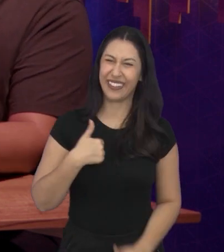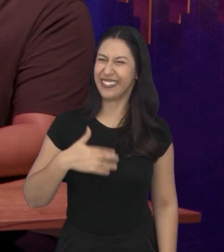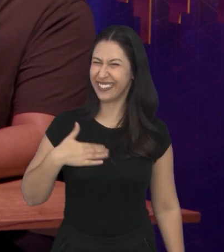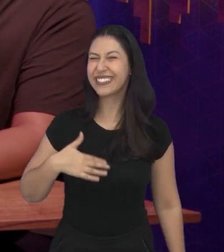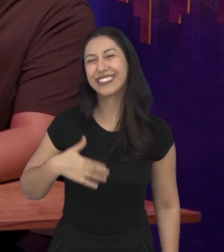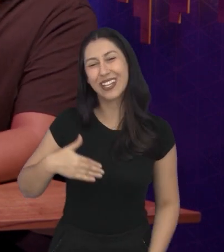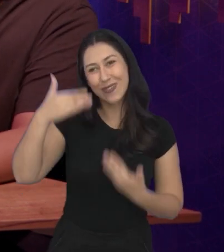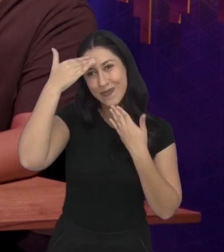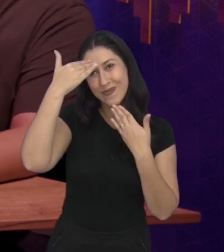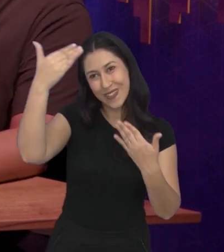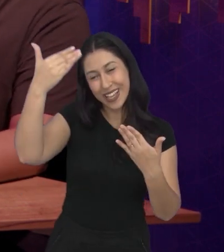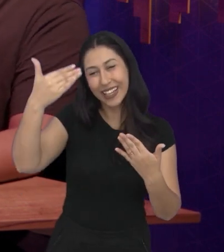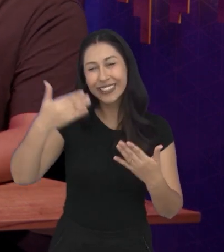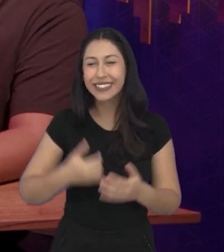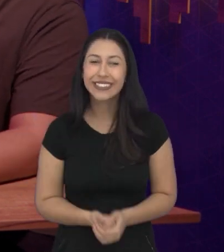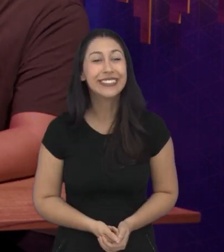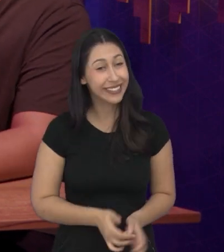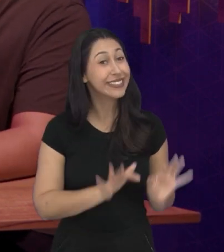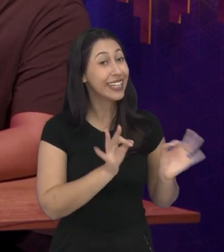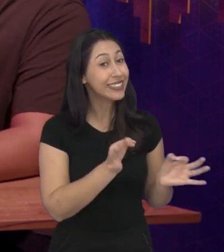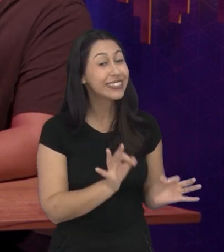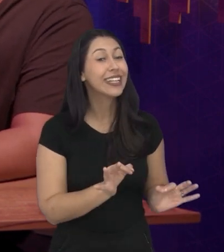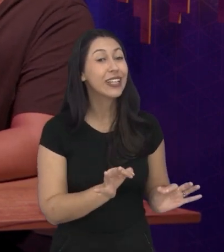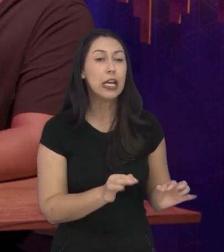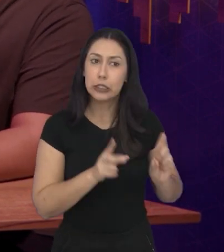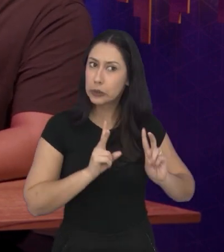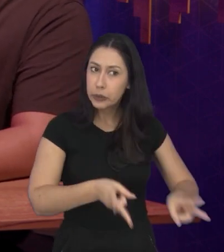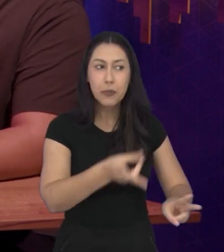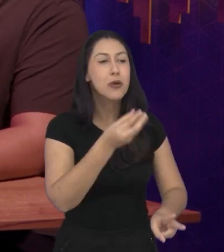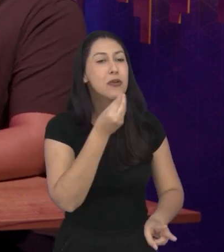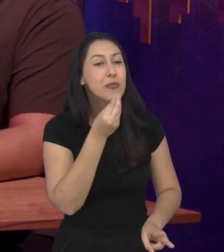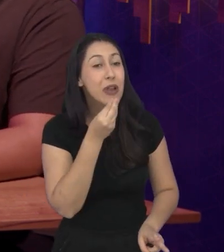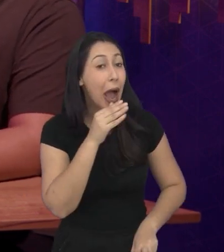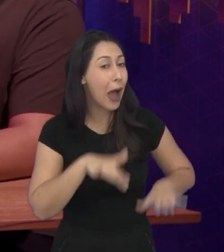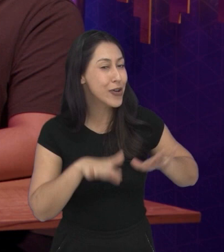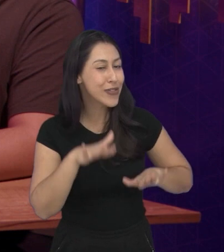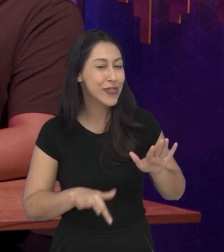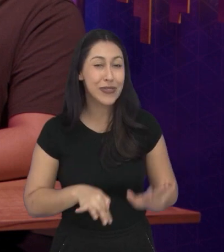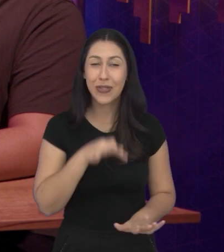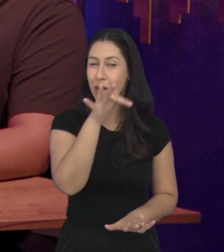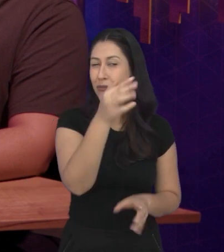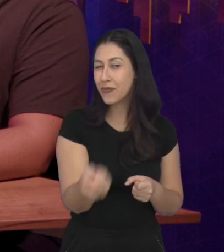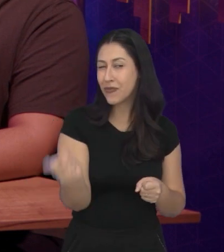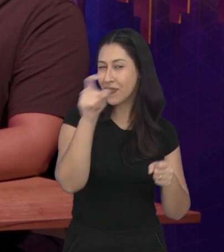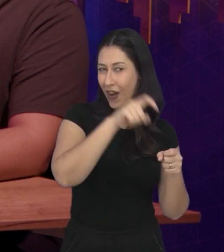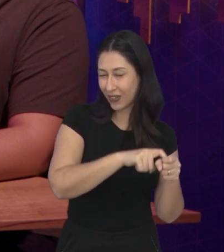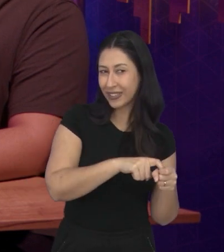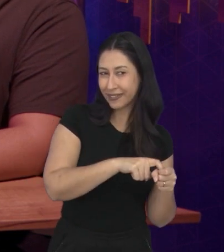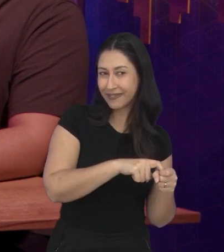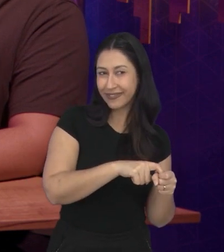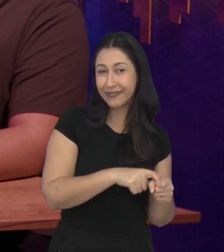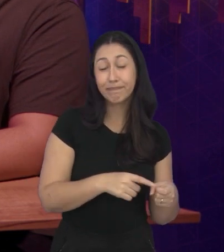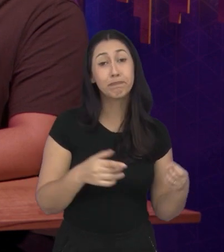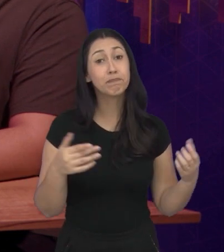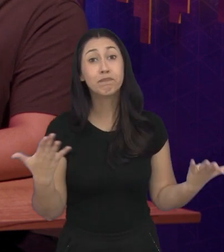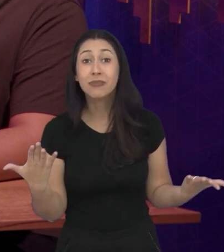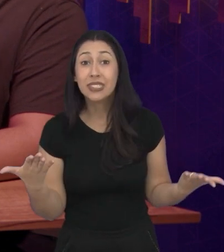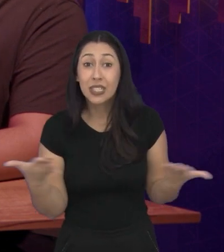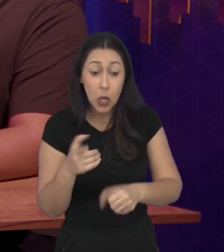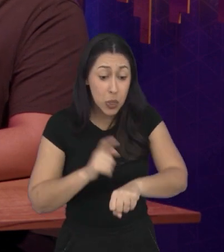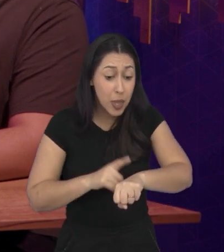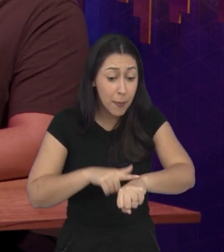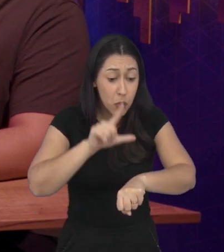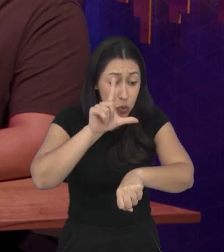E eu gostei bastante, viu? Obrigado. Até a próxima aí, gente. Tá certo. E as portas ficam abertas, né? Quem sabe o João não aparece aqui com a gente numa próxima.